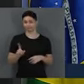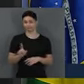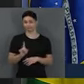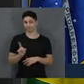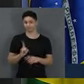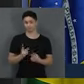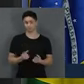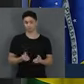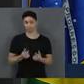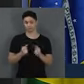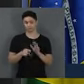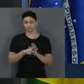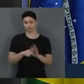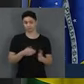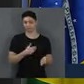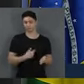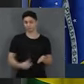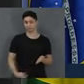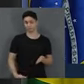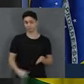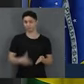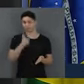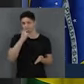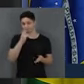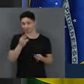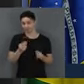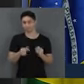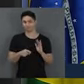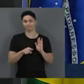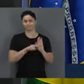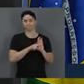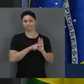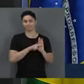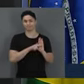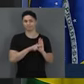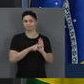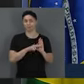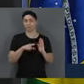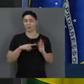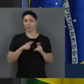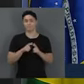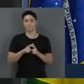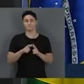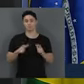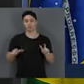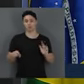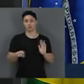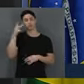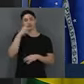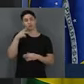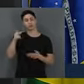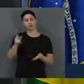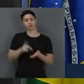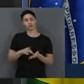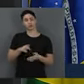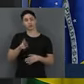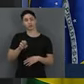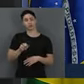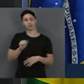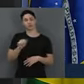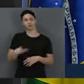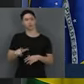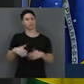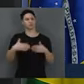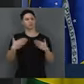no vermelho e pior com o maior saldo negativo da história onde estão as